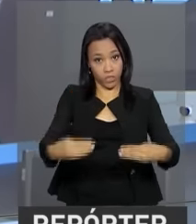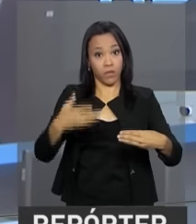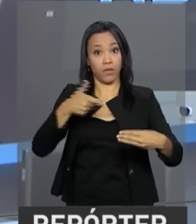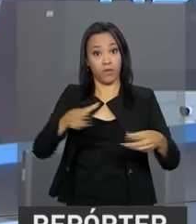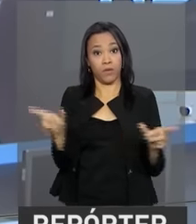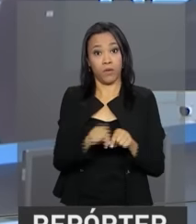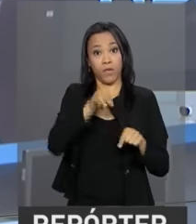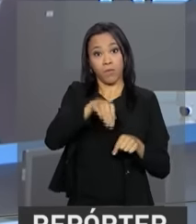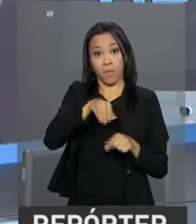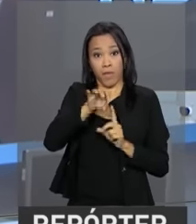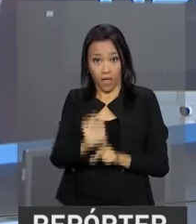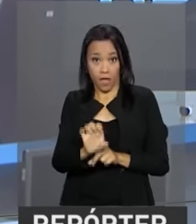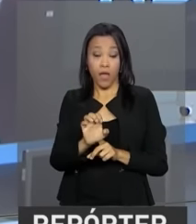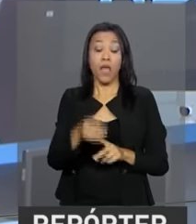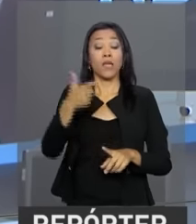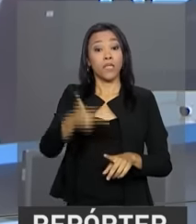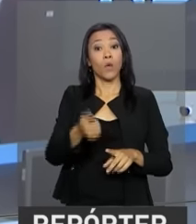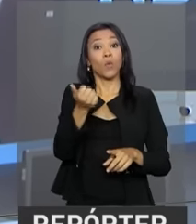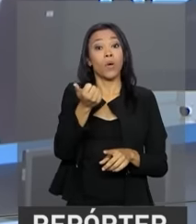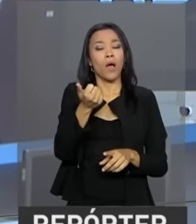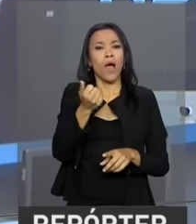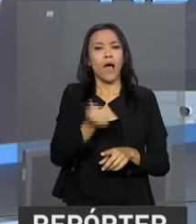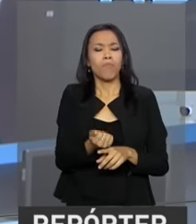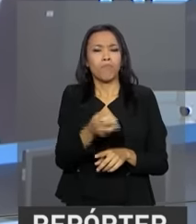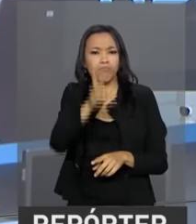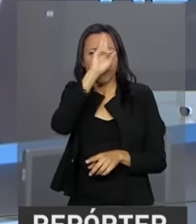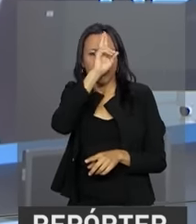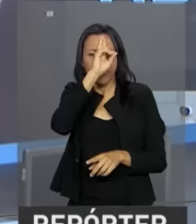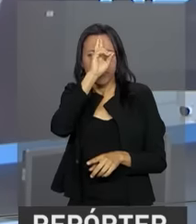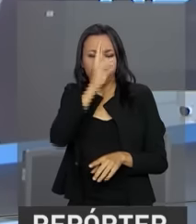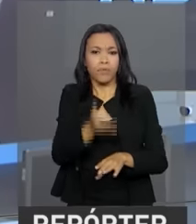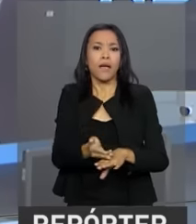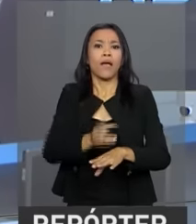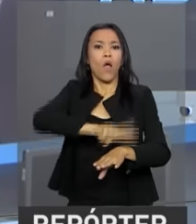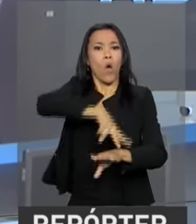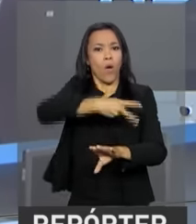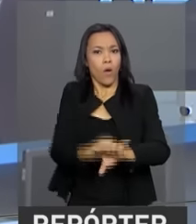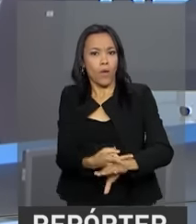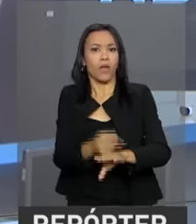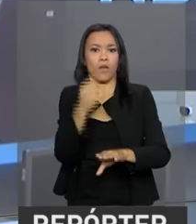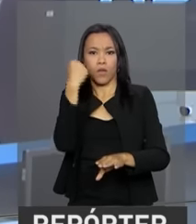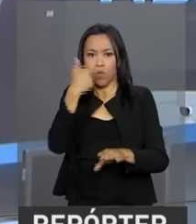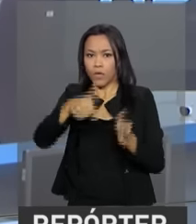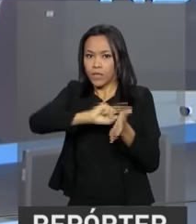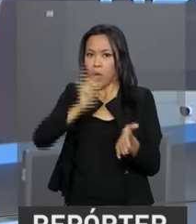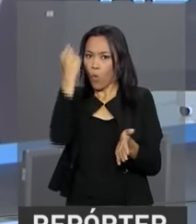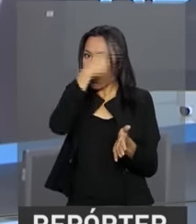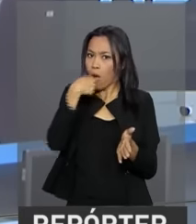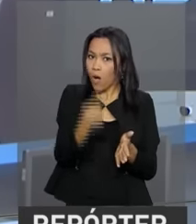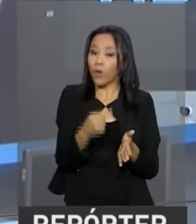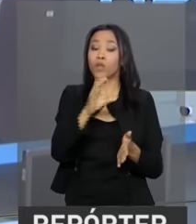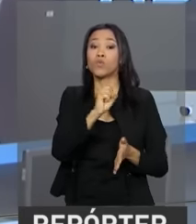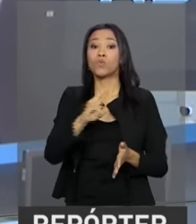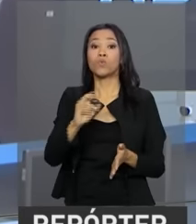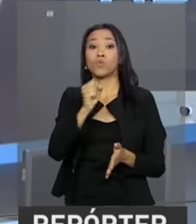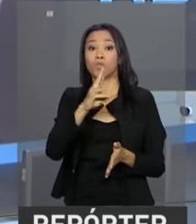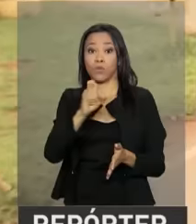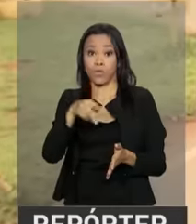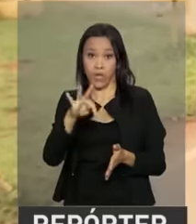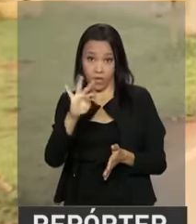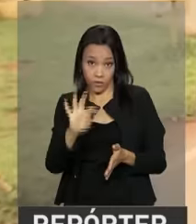domingo os relógios devem ser adiantados em uma hora nos estados das regiões Sul Sudeste e centrooeste do